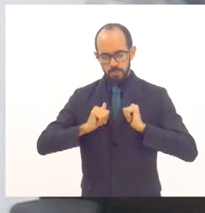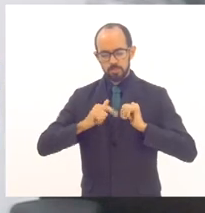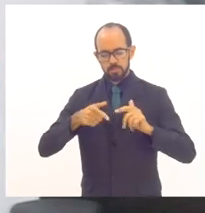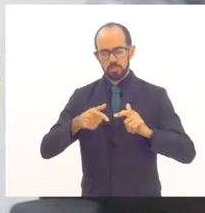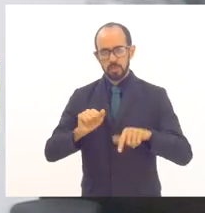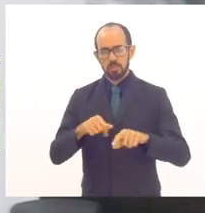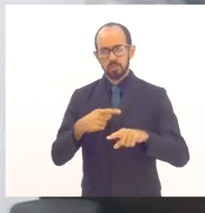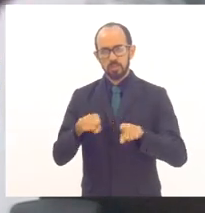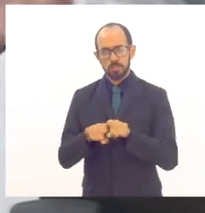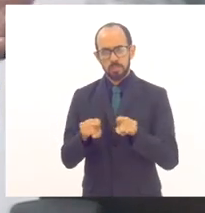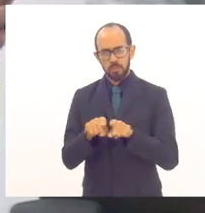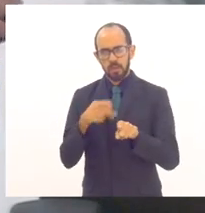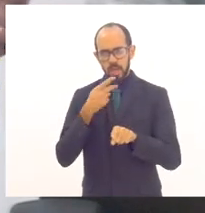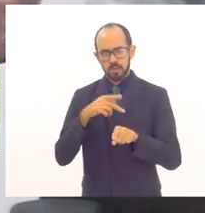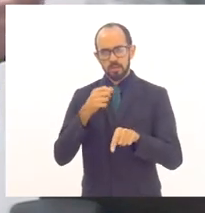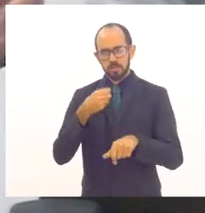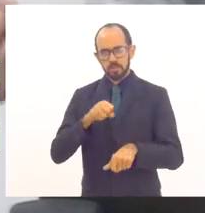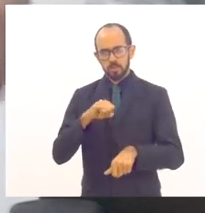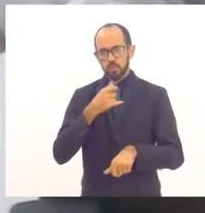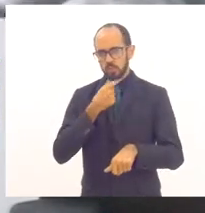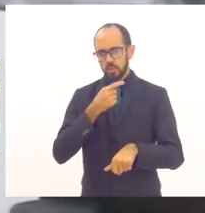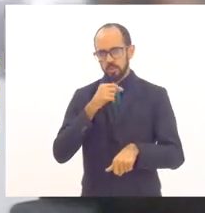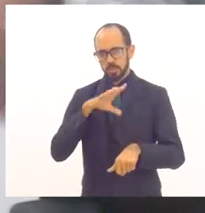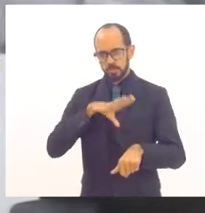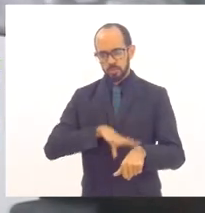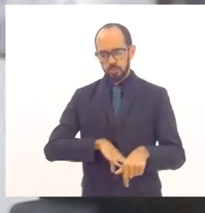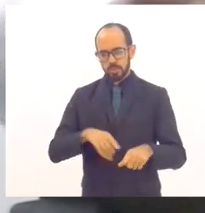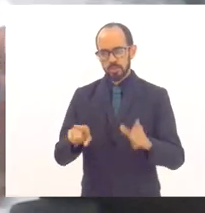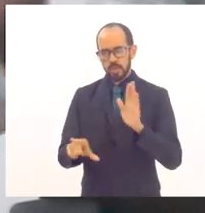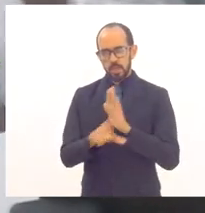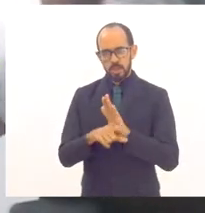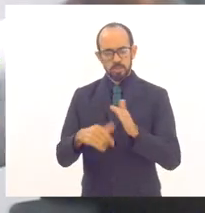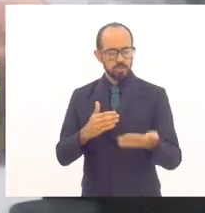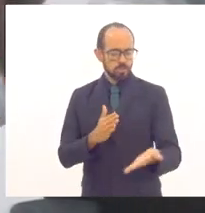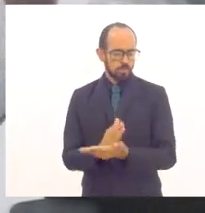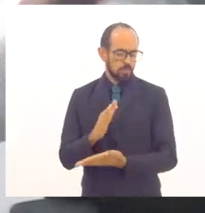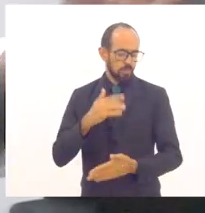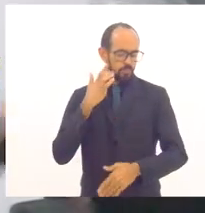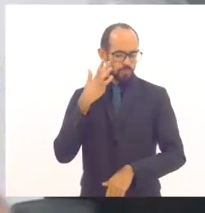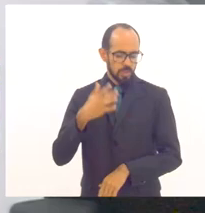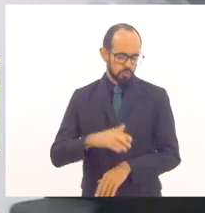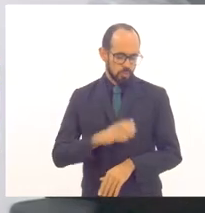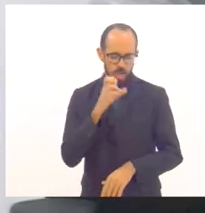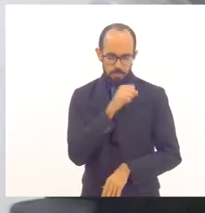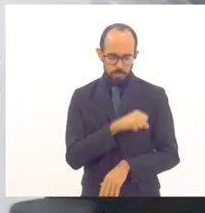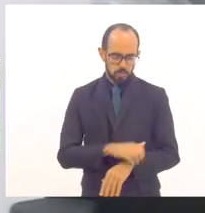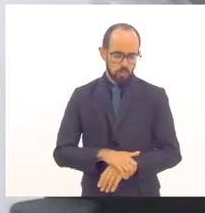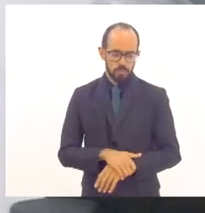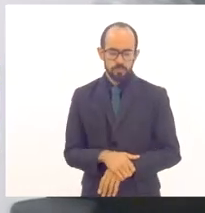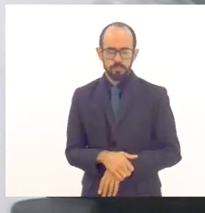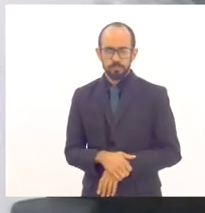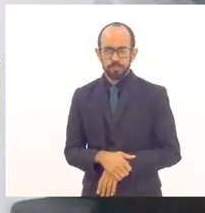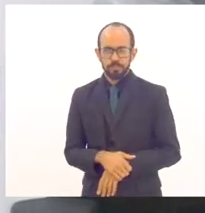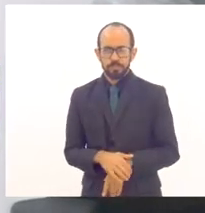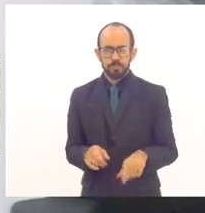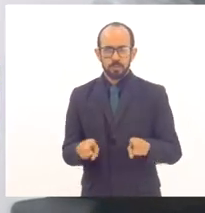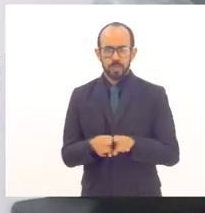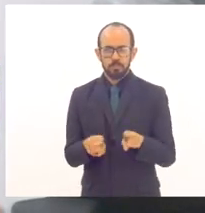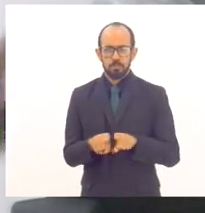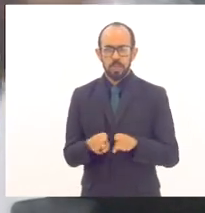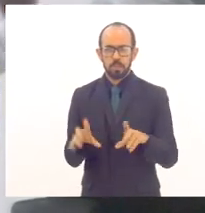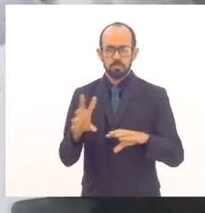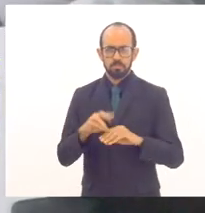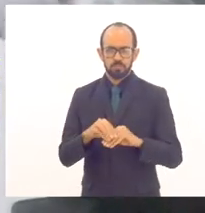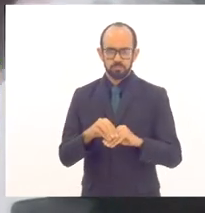época disse que se os homens menstruassem, essa lei já teria sido aprovada há muito mais tempo. Eu queria também fazer uma